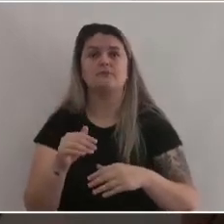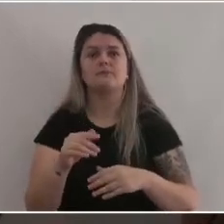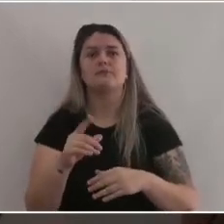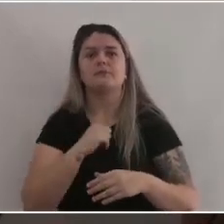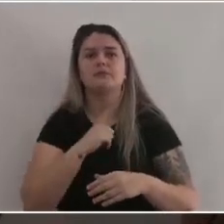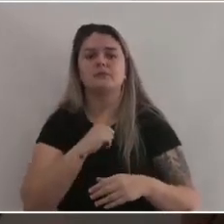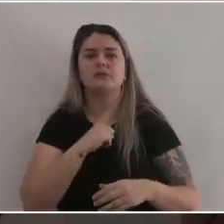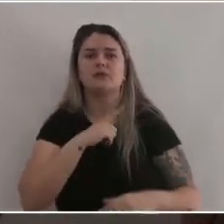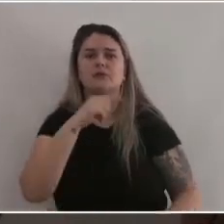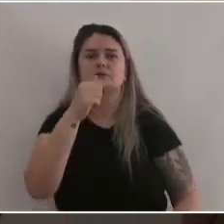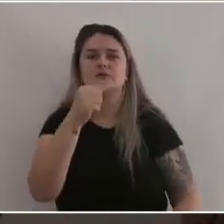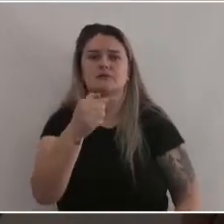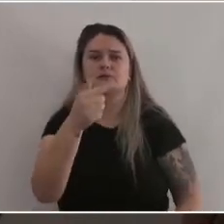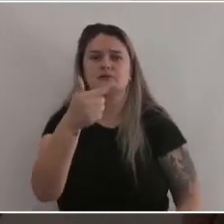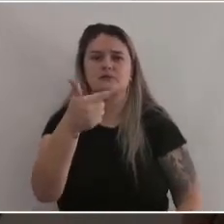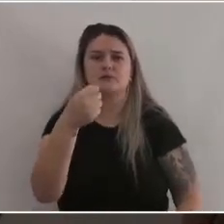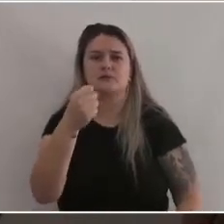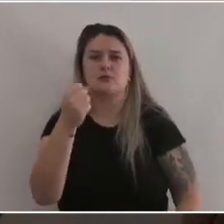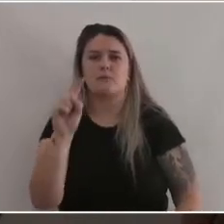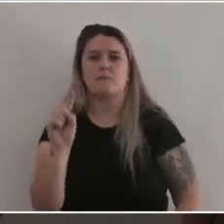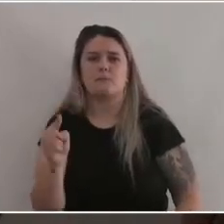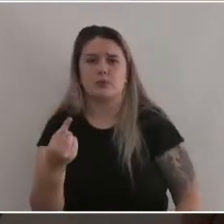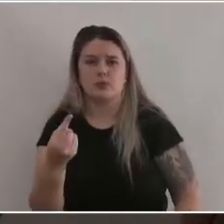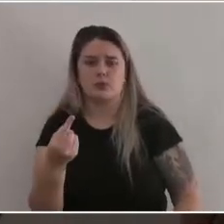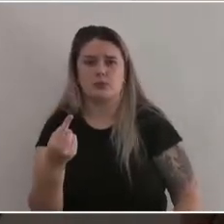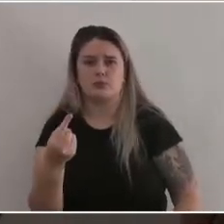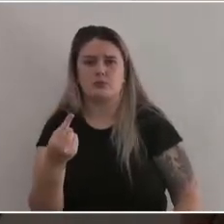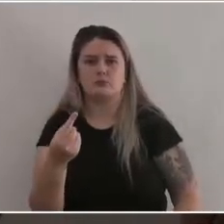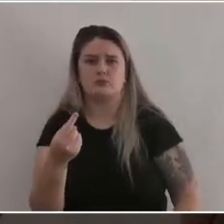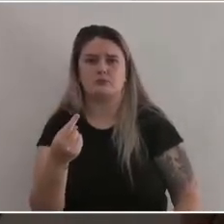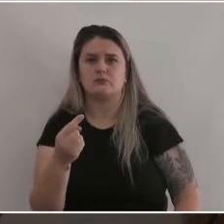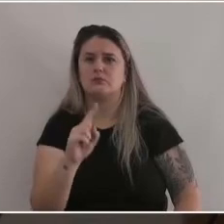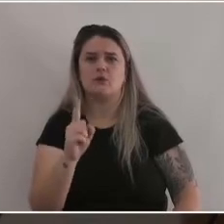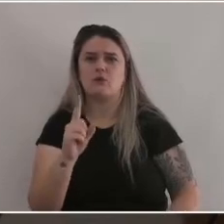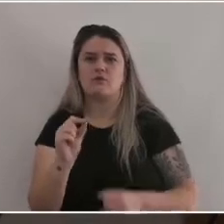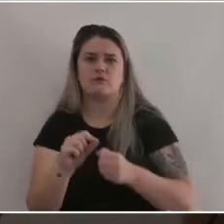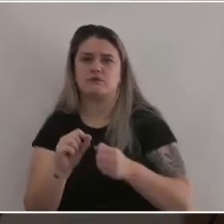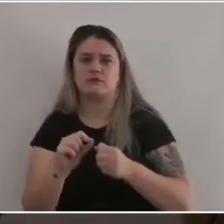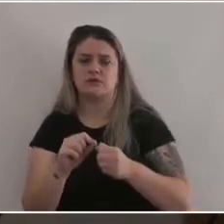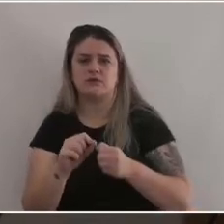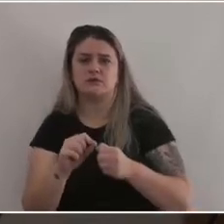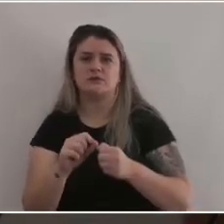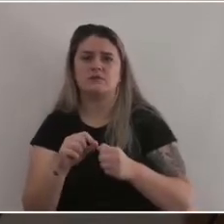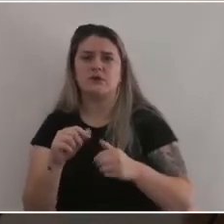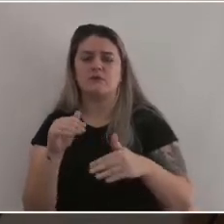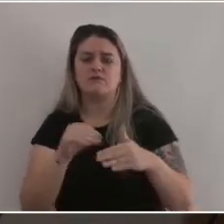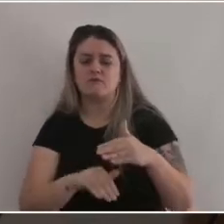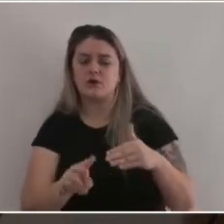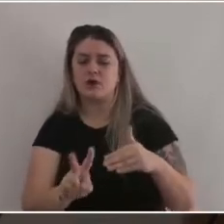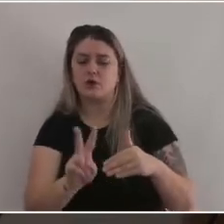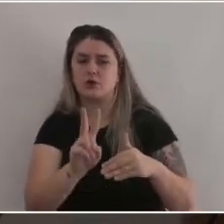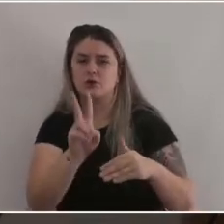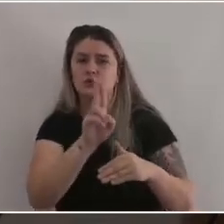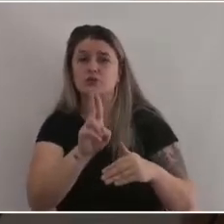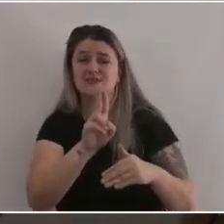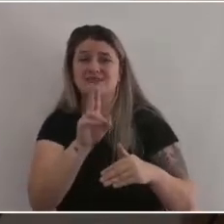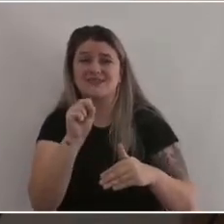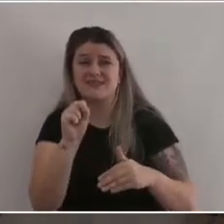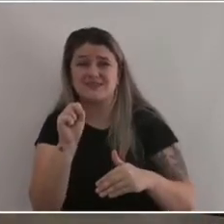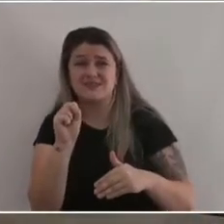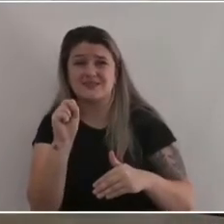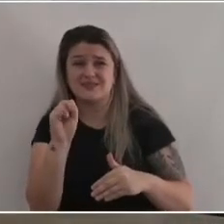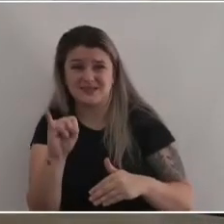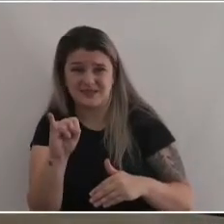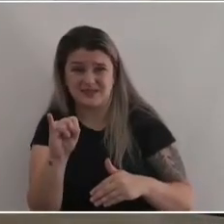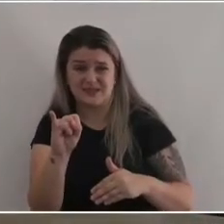atualizado, 728.000, não foi realizado. A reserva de contingência utiliza-se em caso de